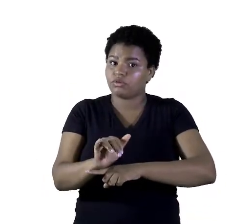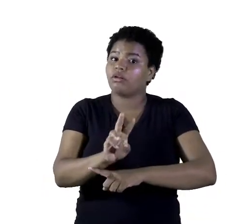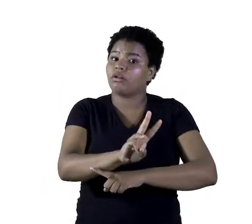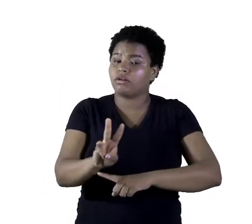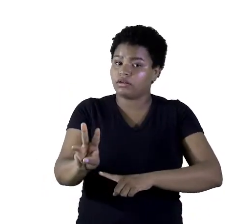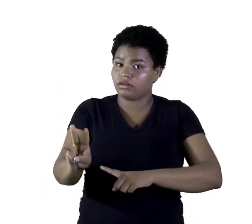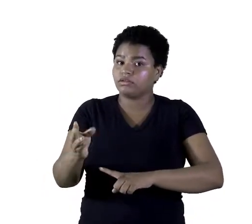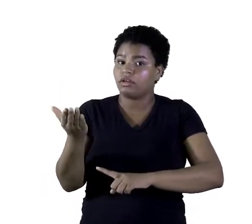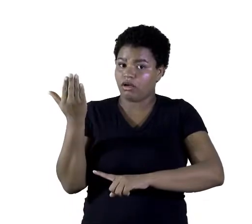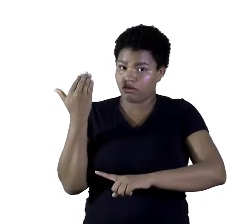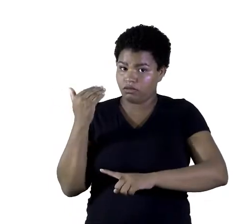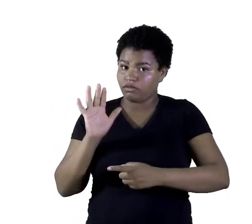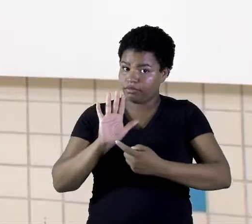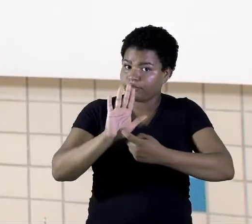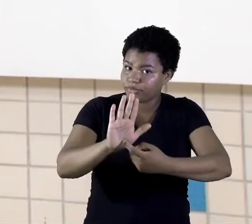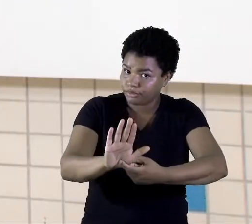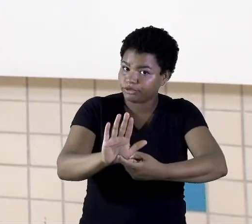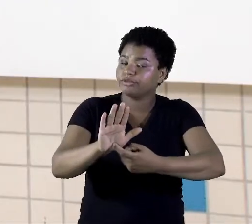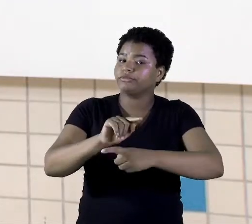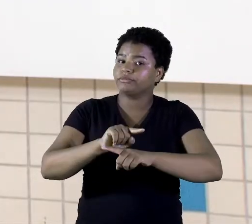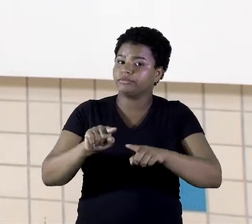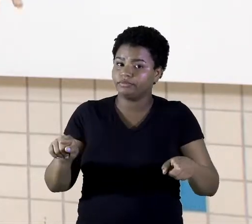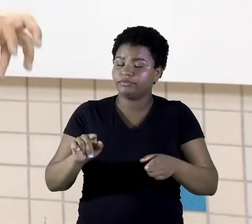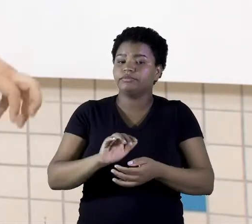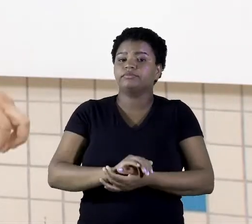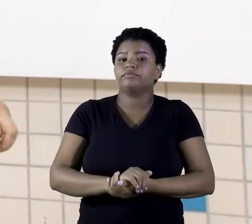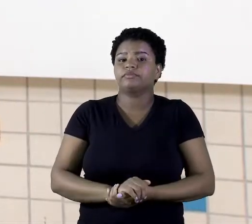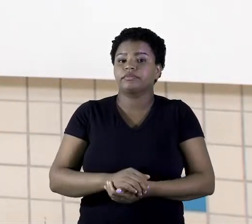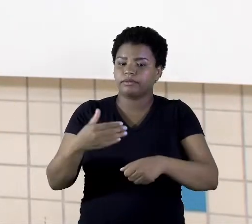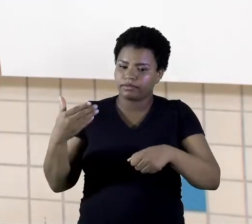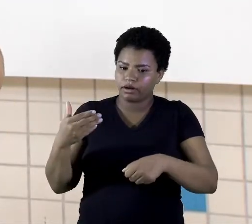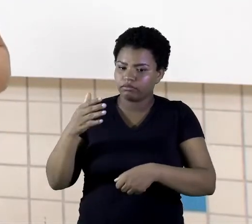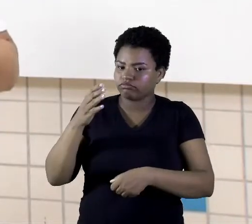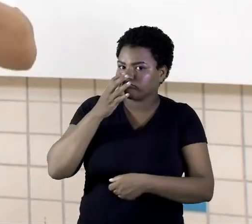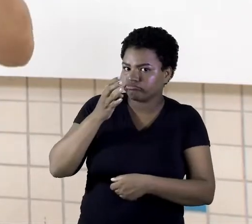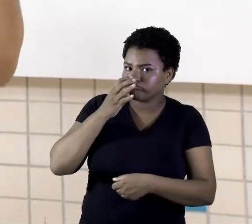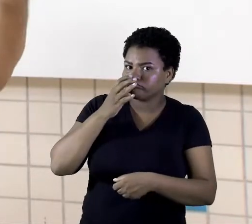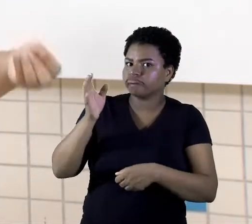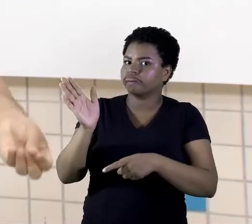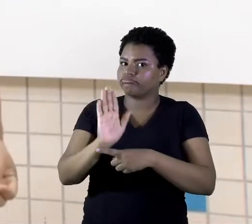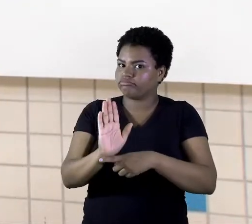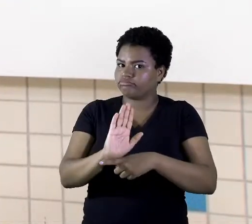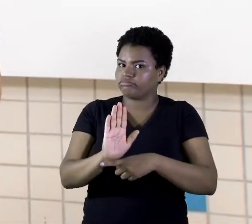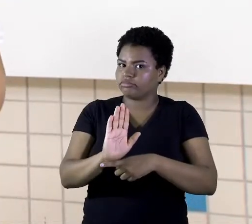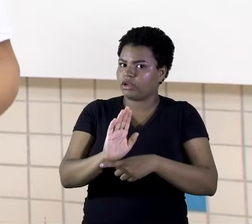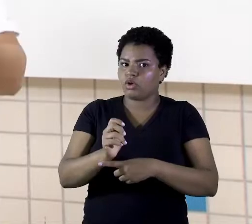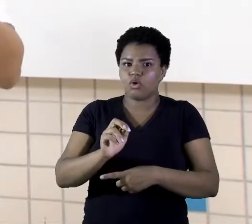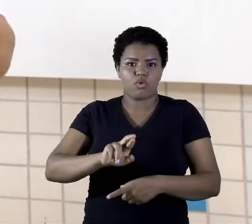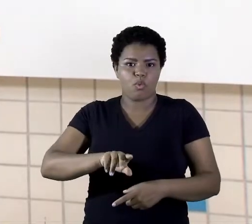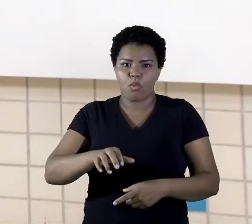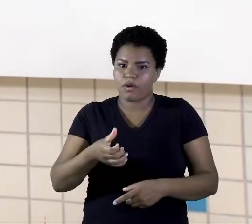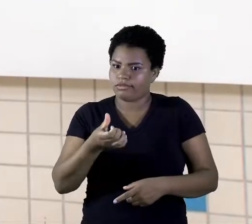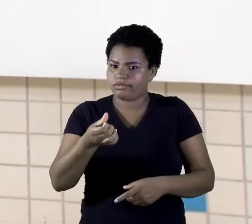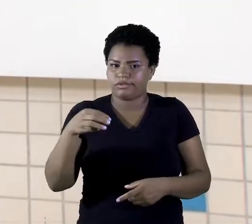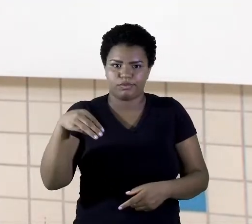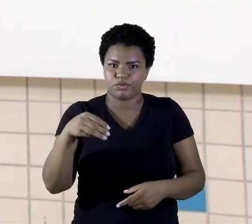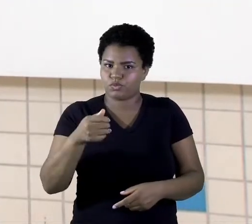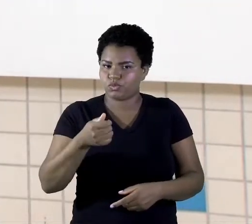um jeitinho de ter a internet aí, pegar o celular do papai, da mamãe,